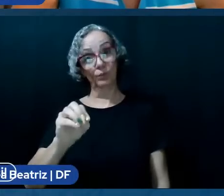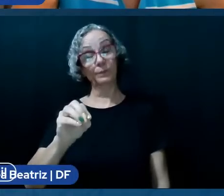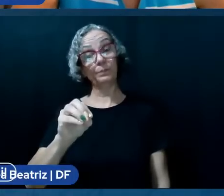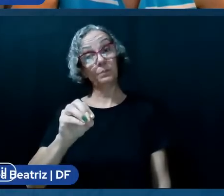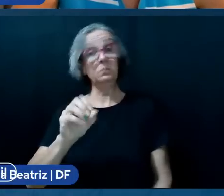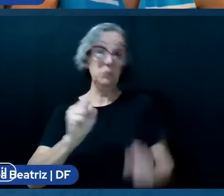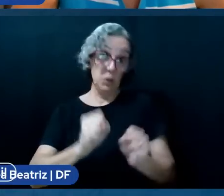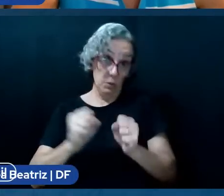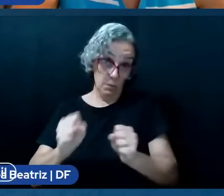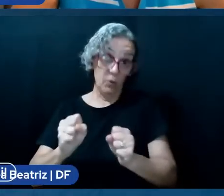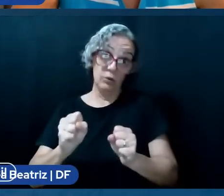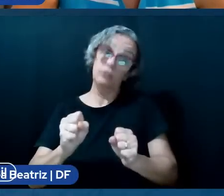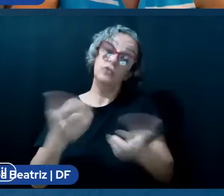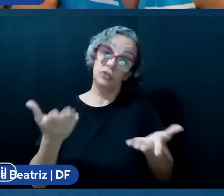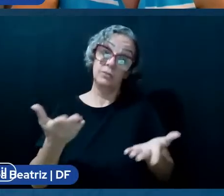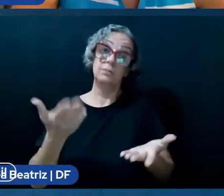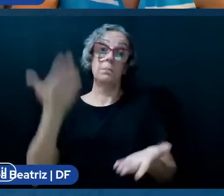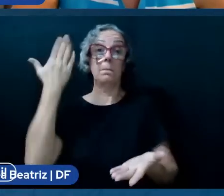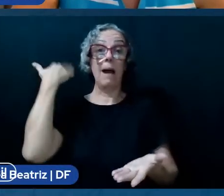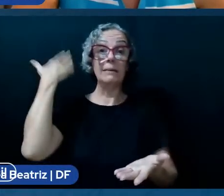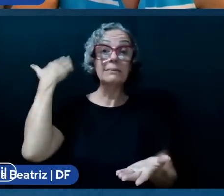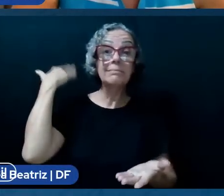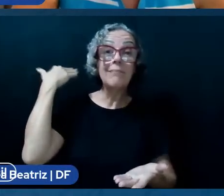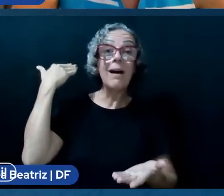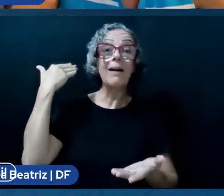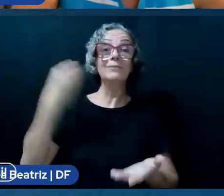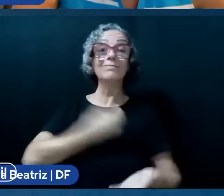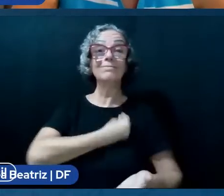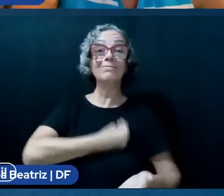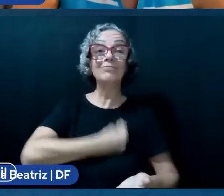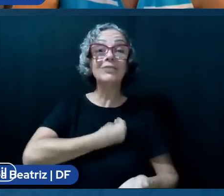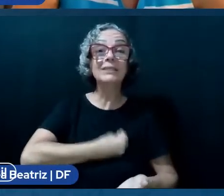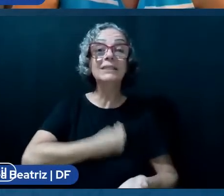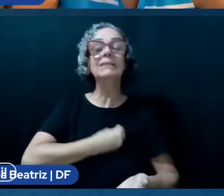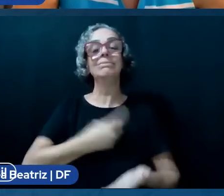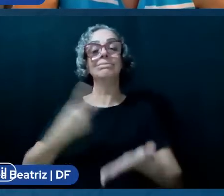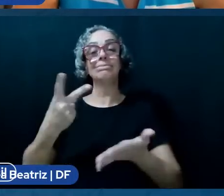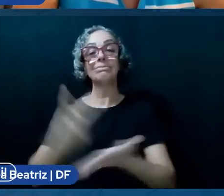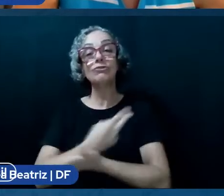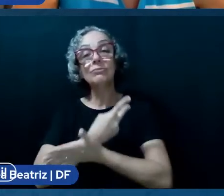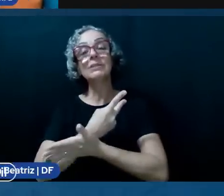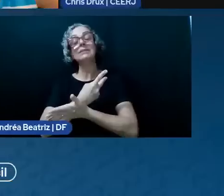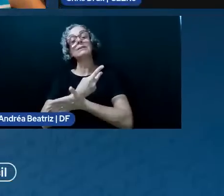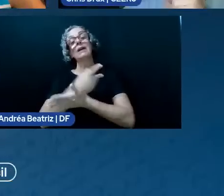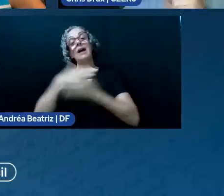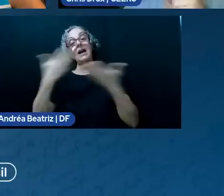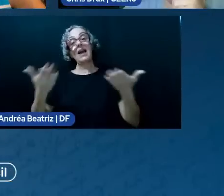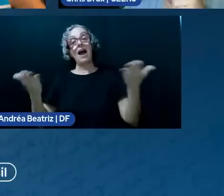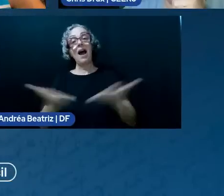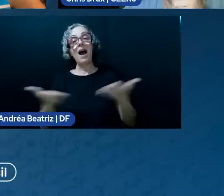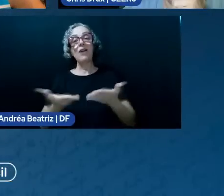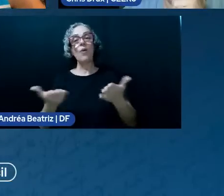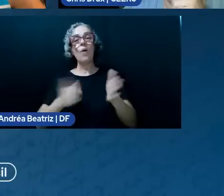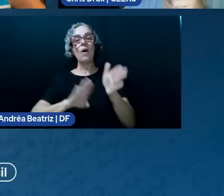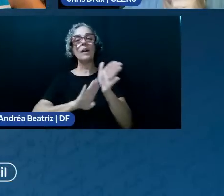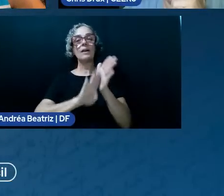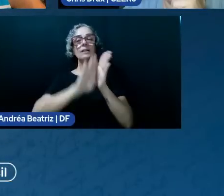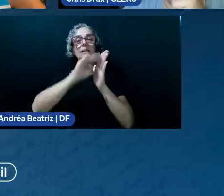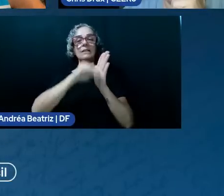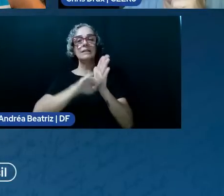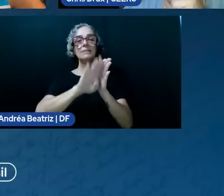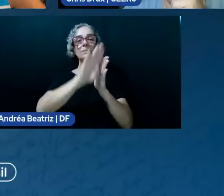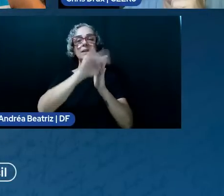aquilo que nós chamamos de processo expiatório, quer dizer, uma consequência do passado que se reflete, uma causa